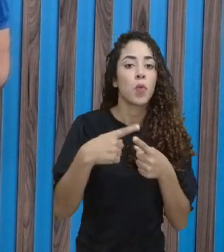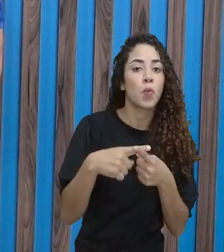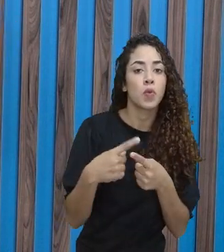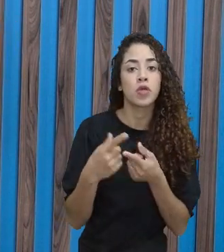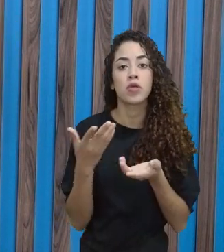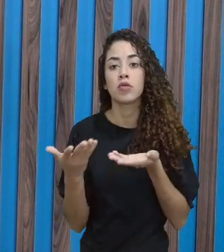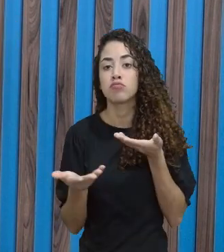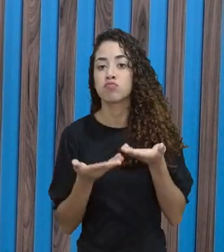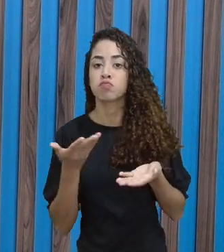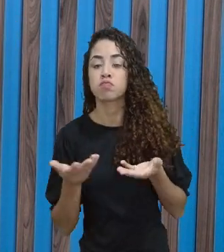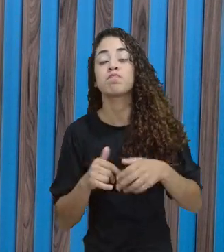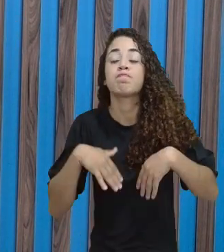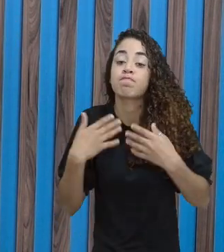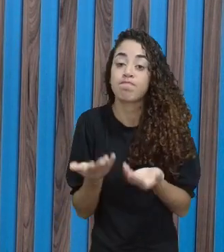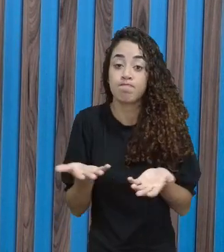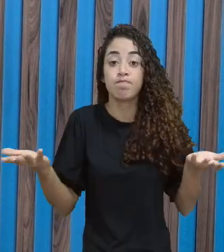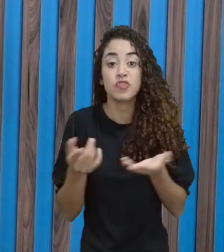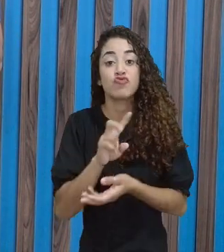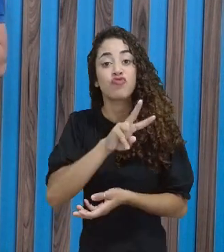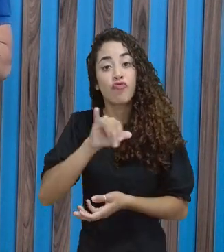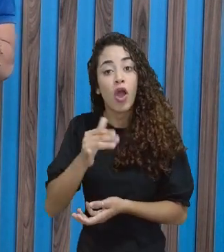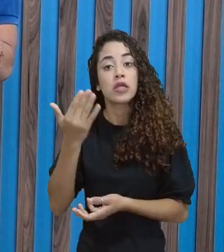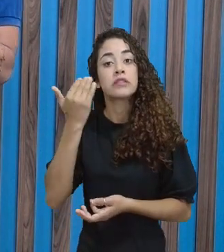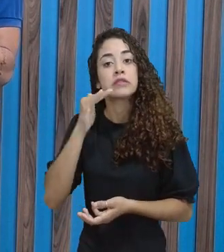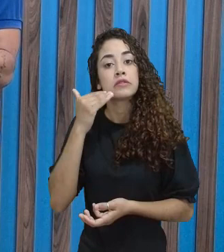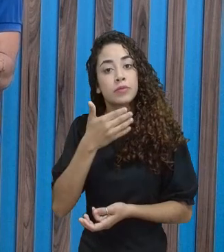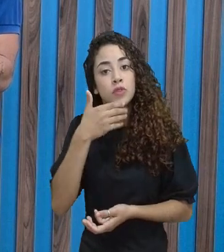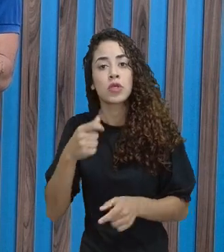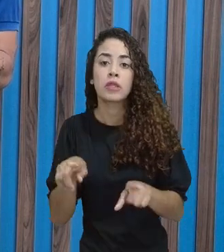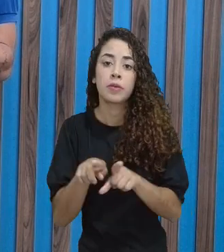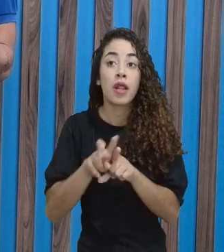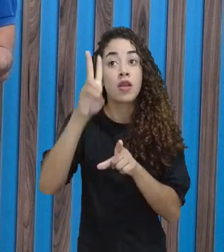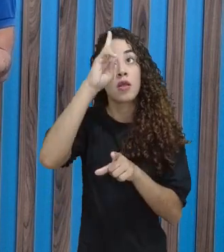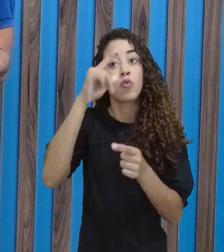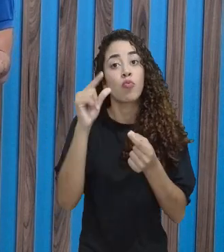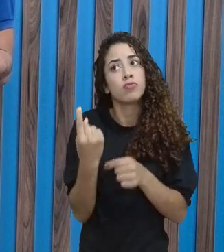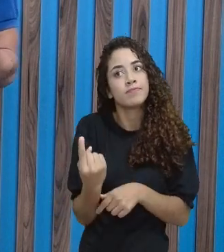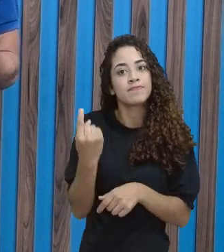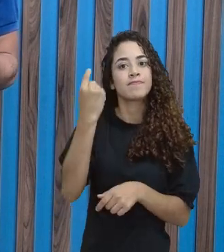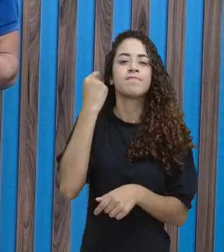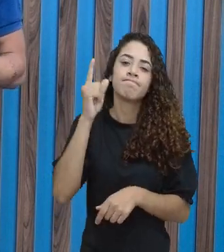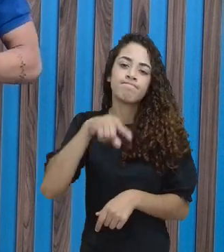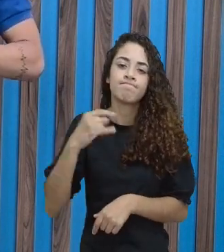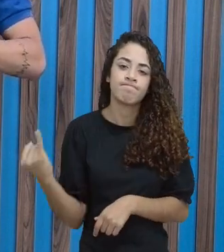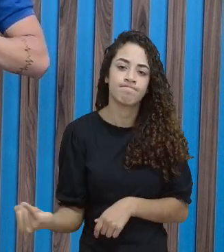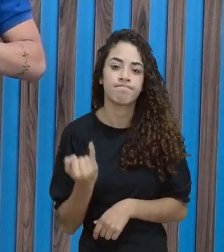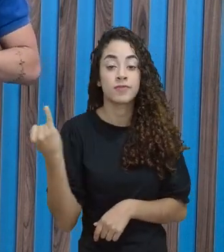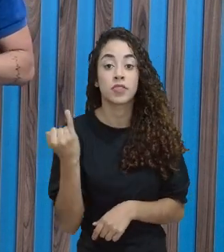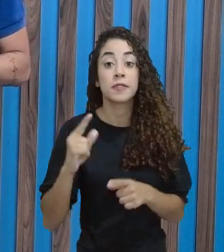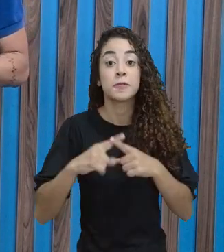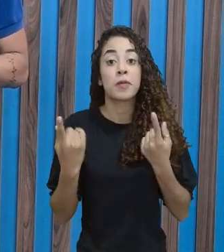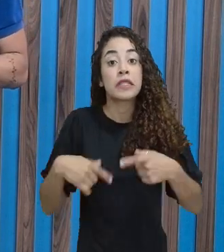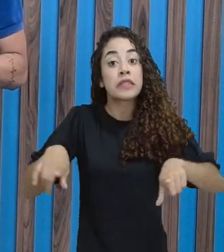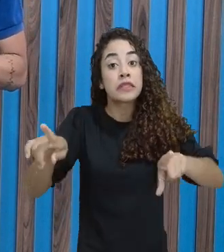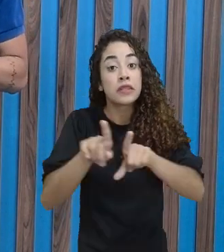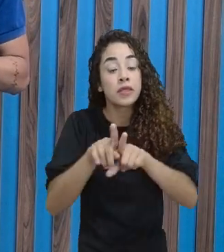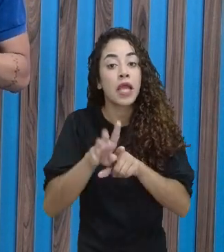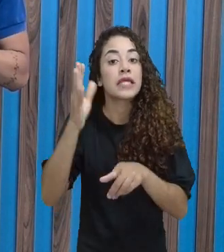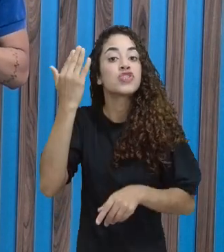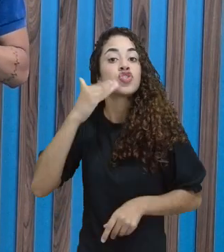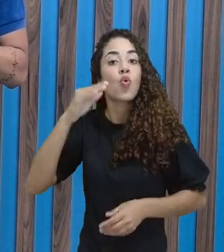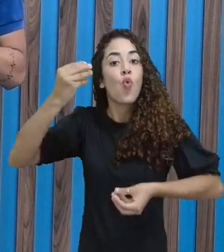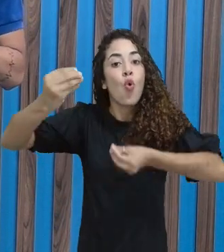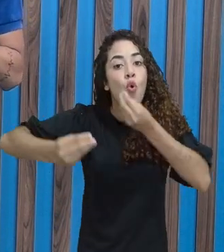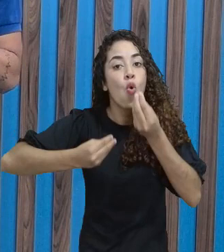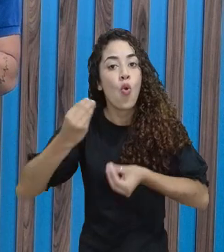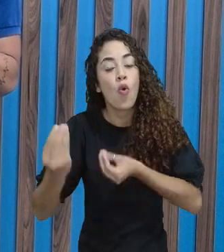E aí, hoje a gente vai entender melhor, vai fazer uma revisãozinha? Com certeza, né? Importante. Mas também entender